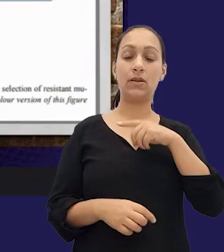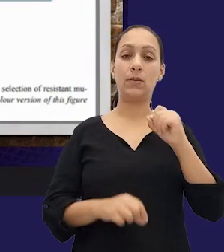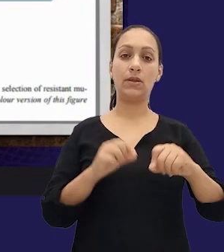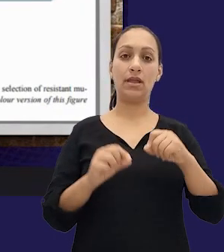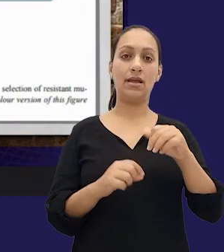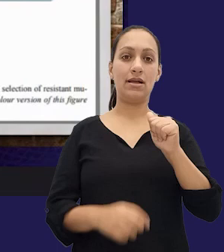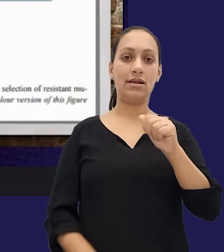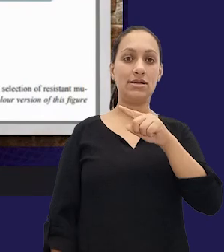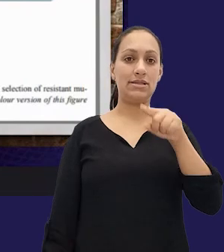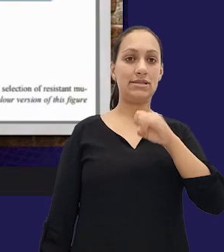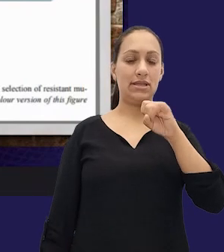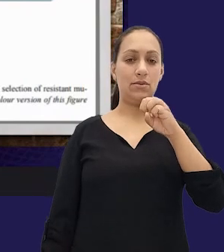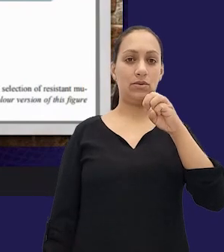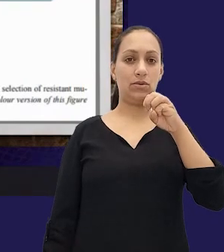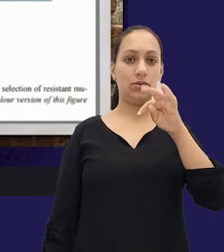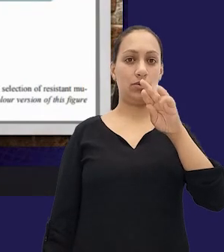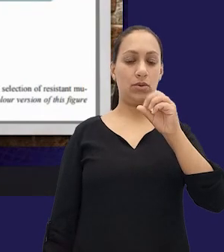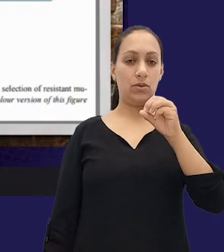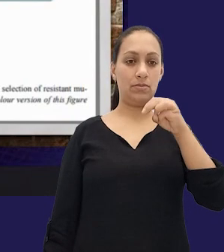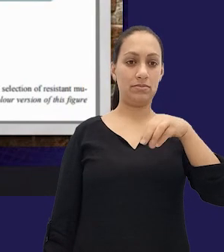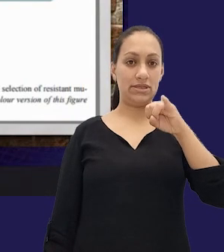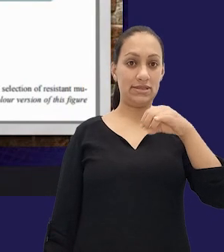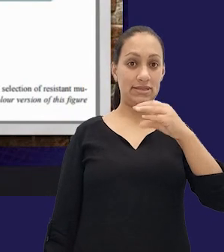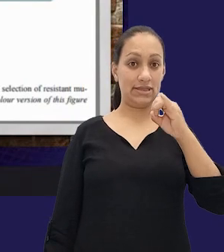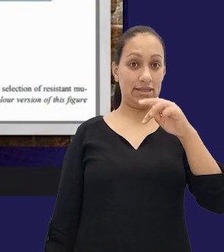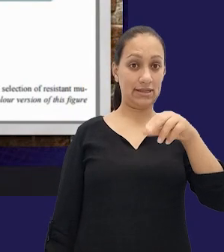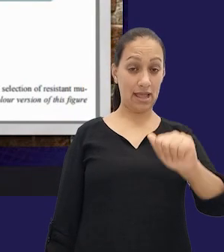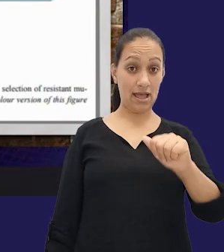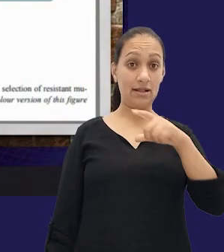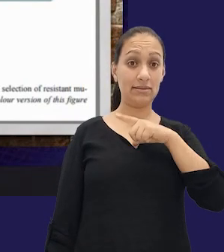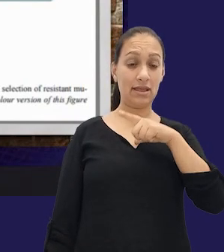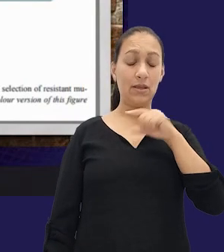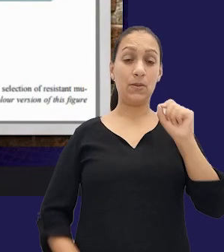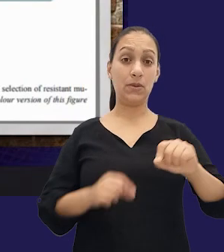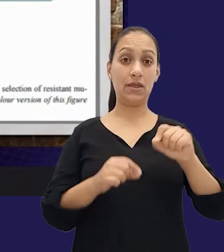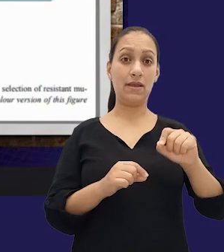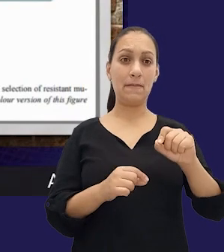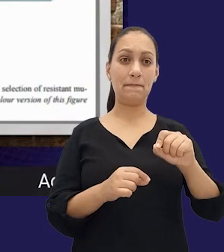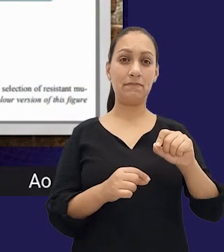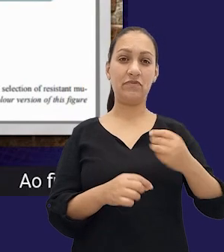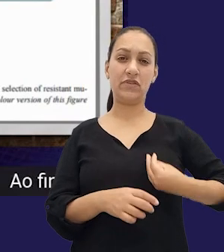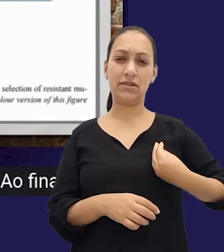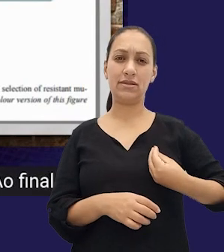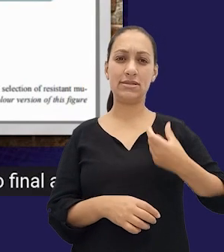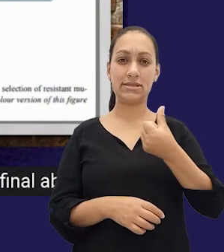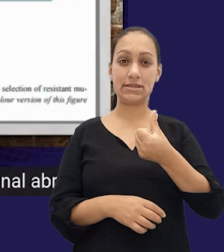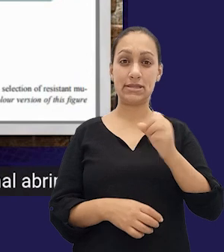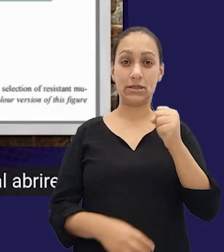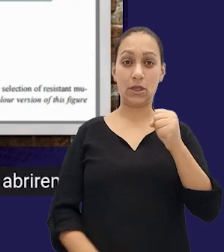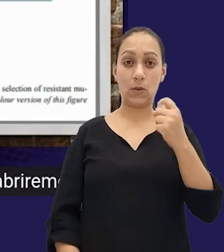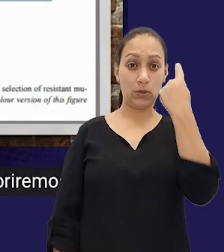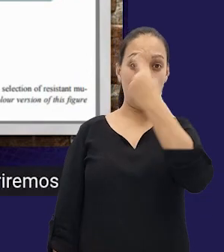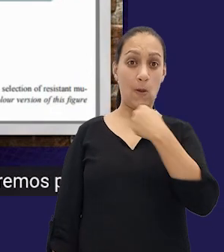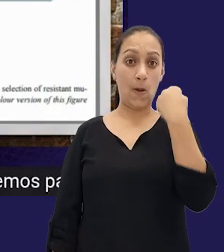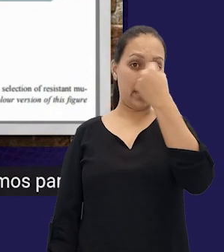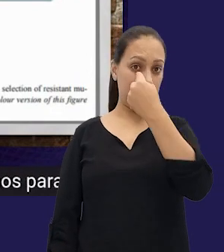azitromicina, ela tem um tempo de meia-vida bastante grande, tá? É cerca de 68 horas,